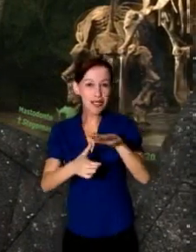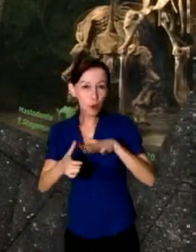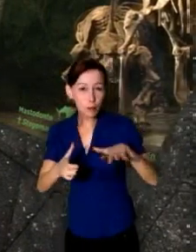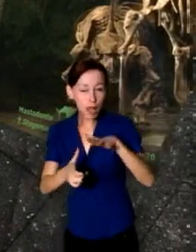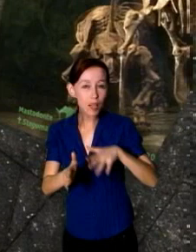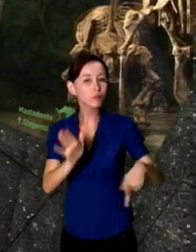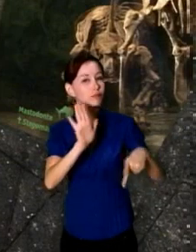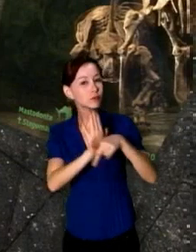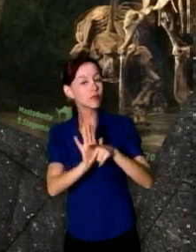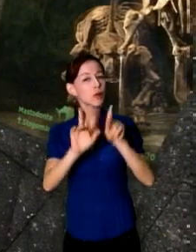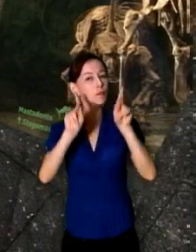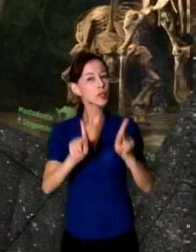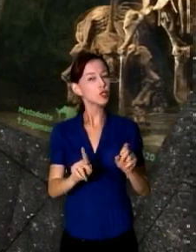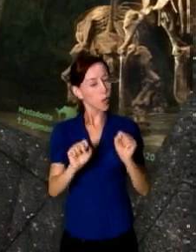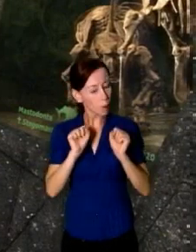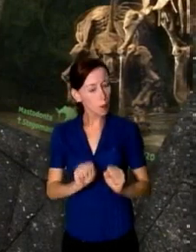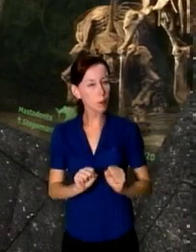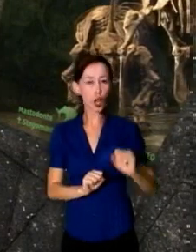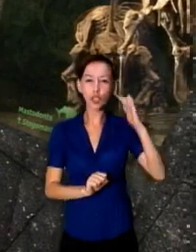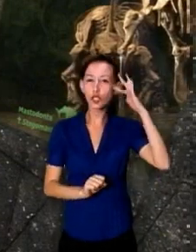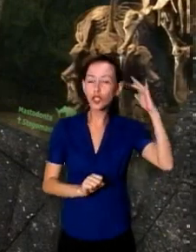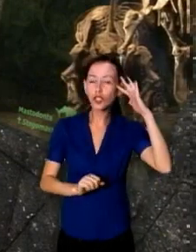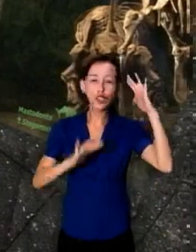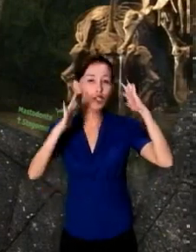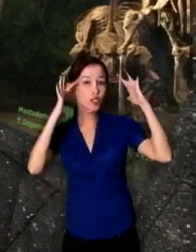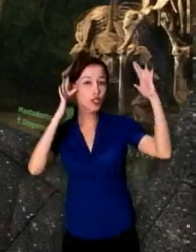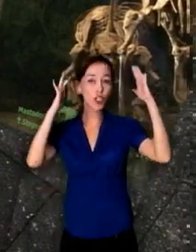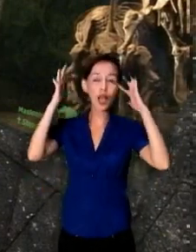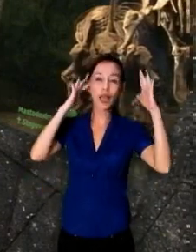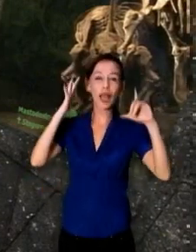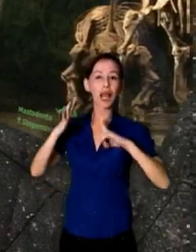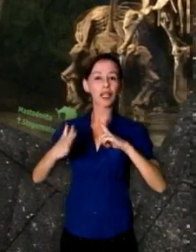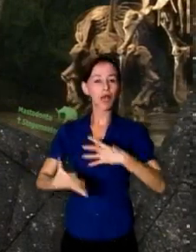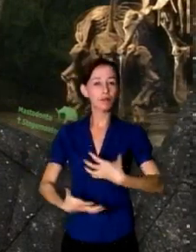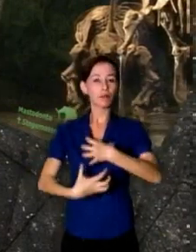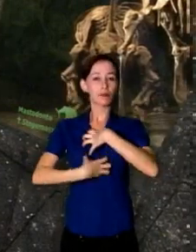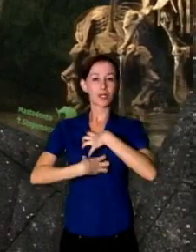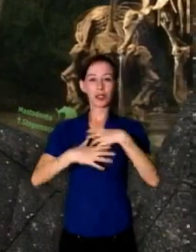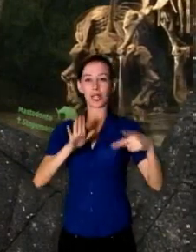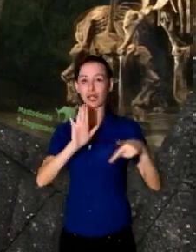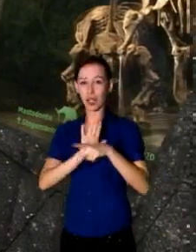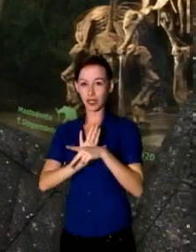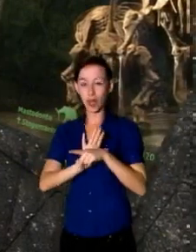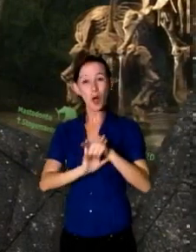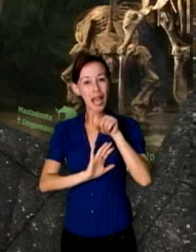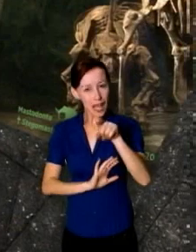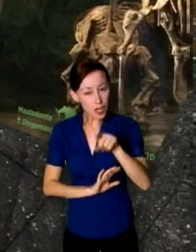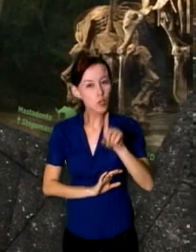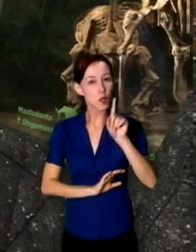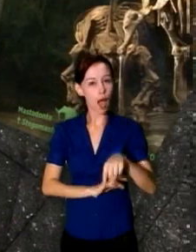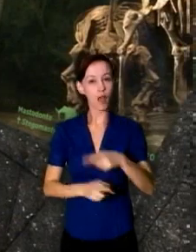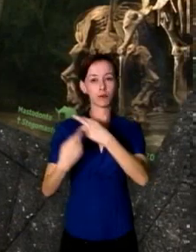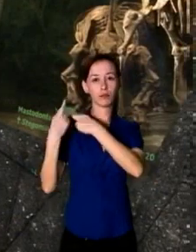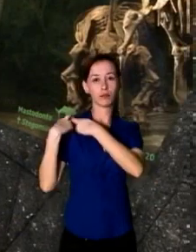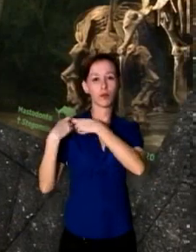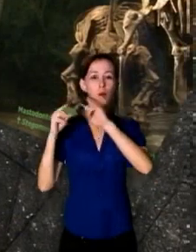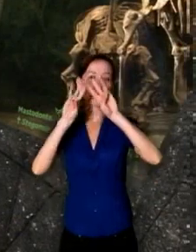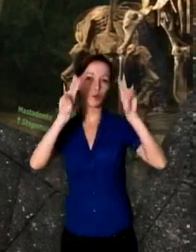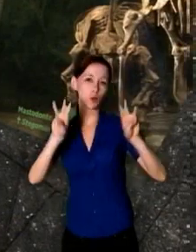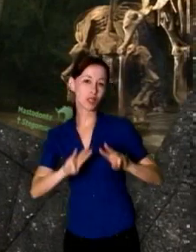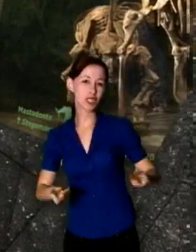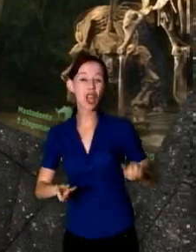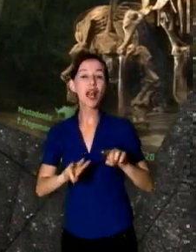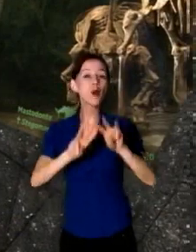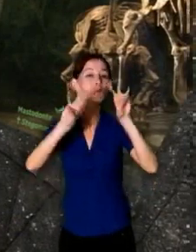que as pessoas possam sonhar, imaginar, né, ter sensações. Isso é que é o papel do museu. Ele não é